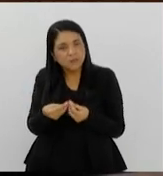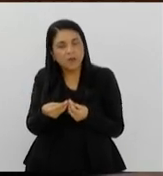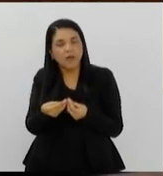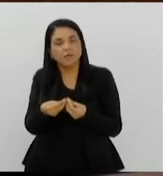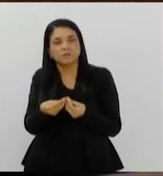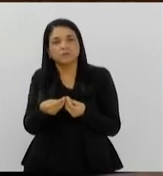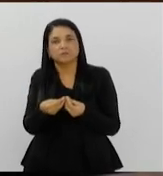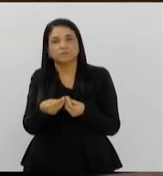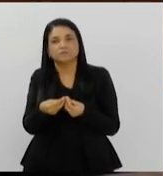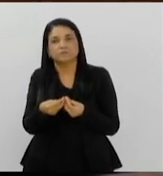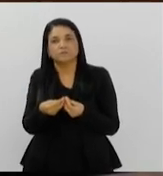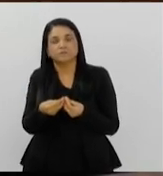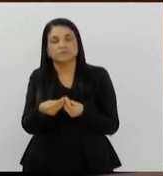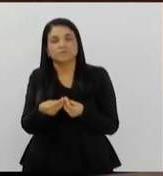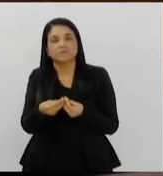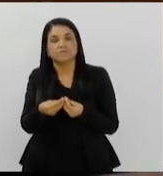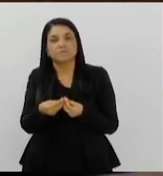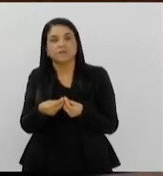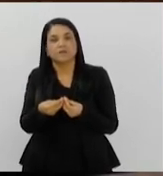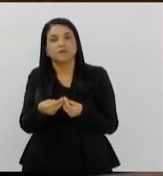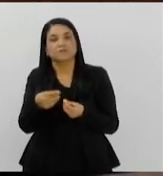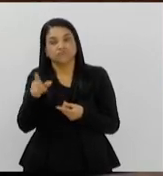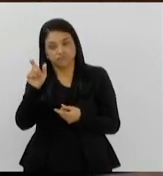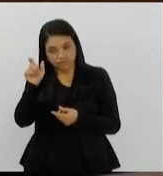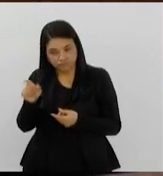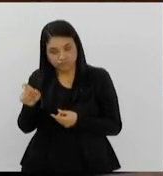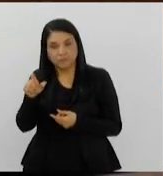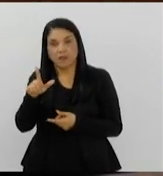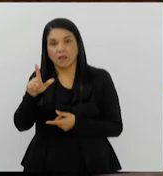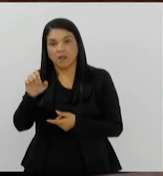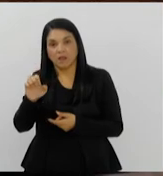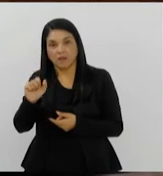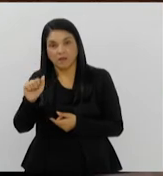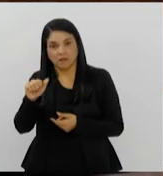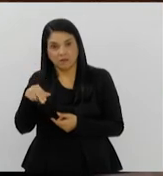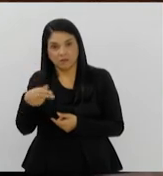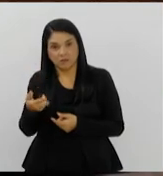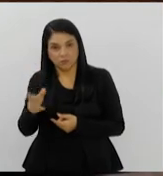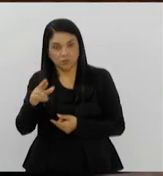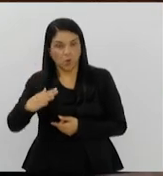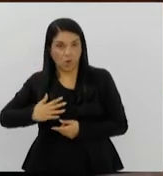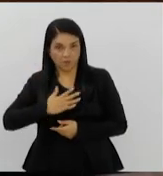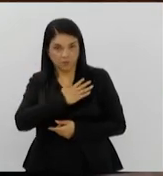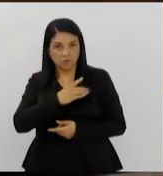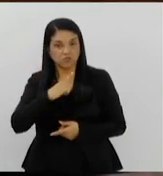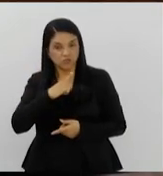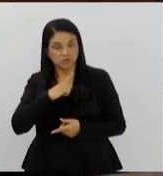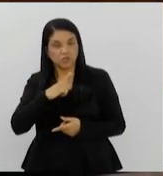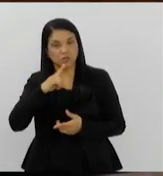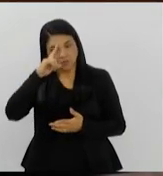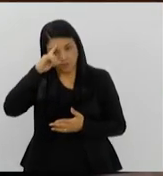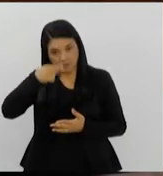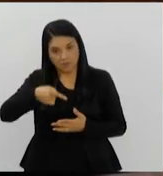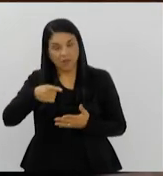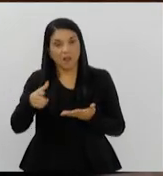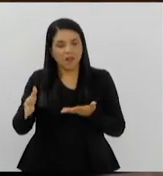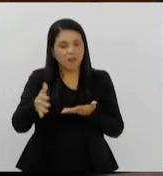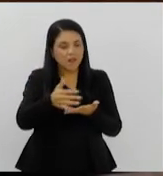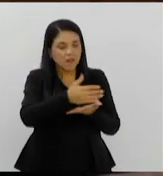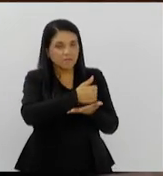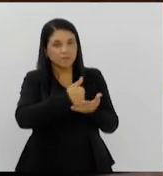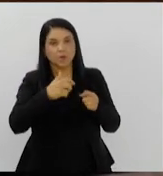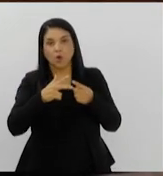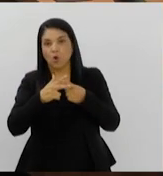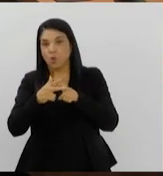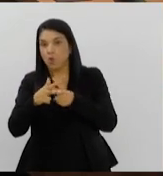deputado Serafini, havia por parte do então comandante já uma determinação de um levantamento para corrigir